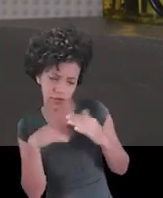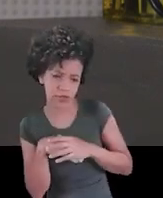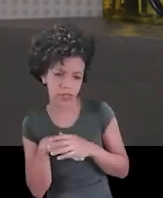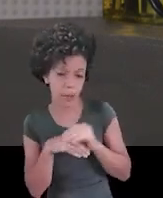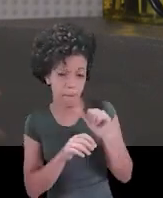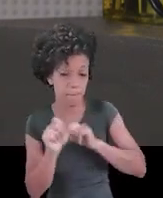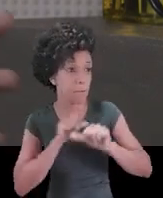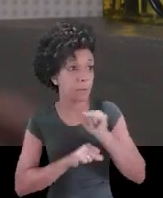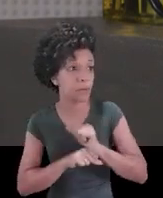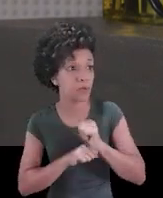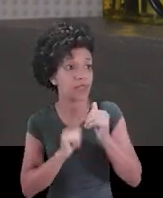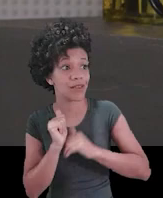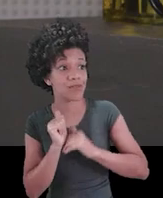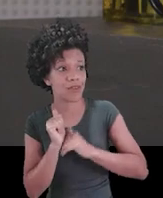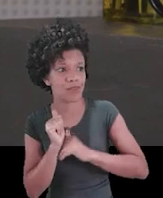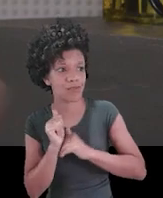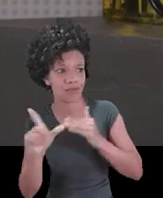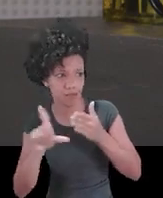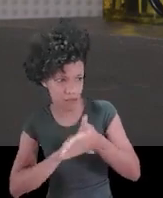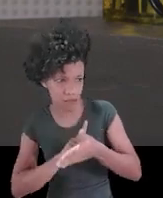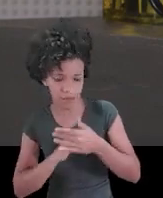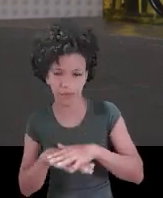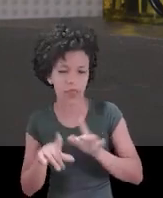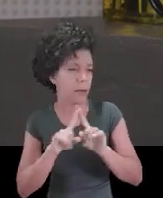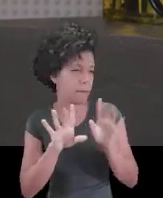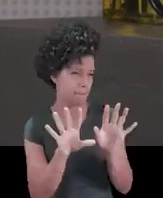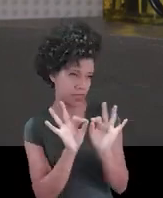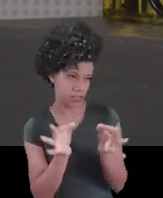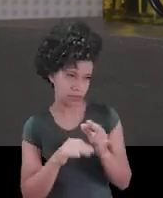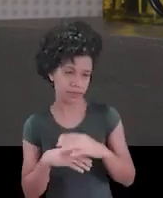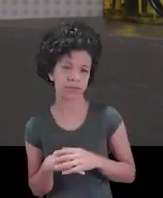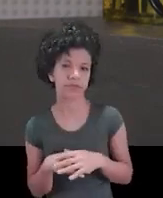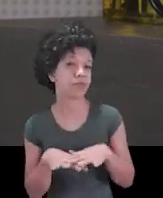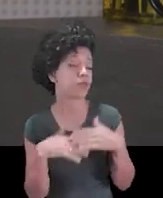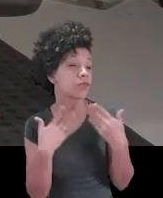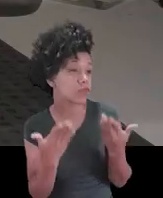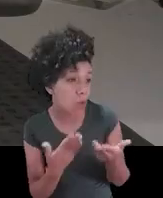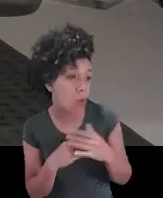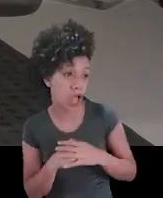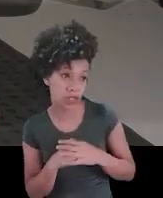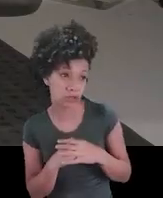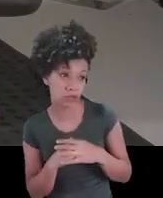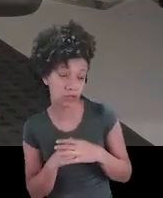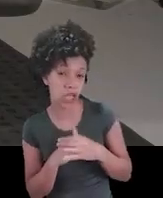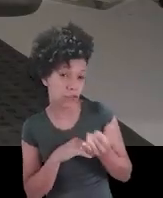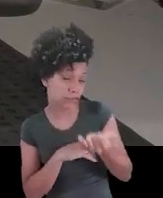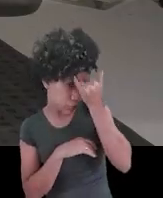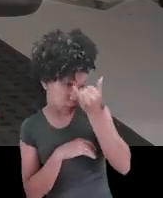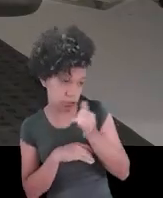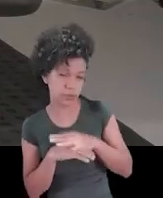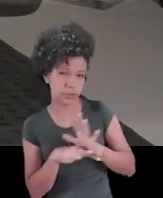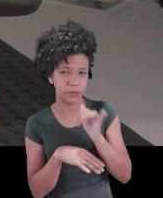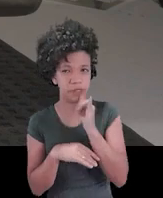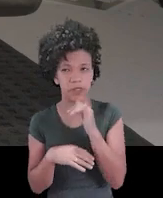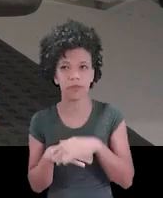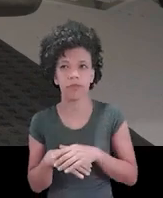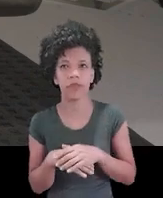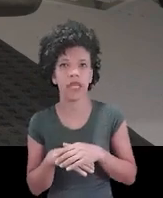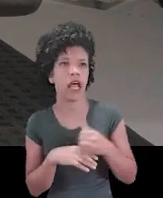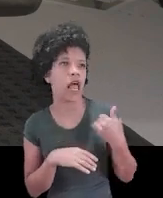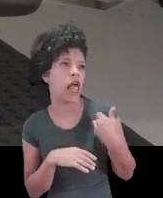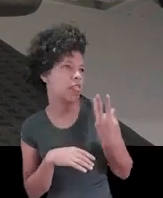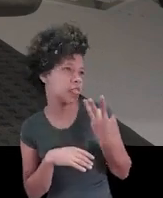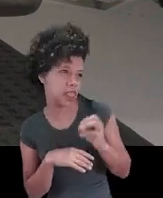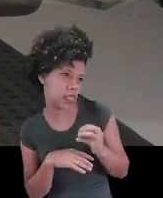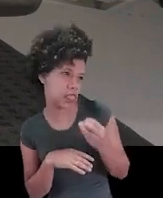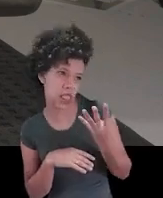ele mudou a senha da pessoa e acessa mas vamos falar assim quais são os tipos de alvos e vítimas e se você tiver lá mais de